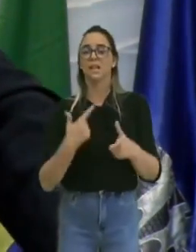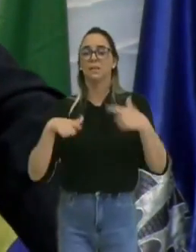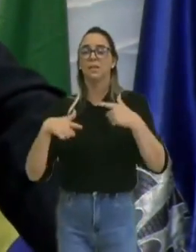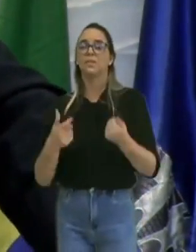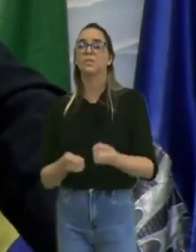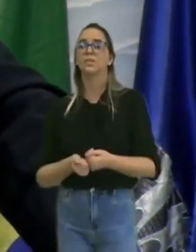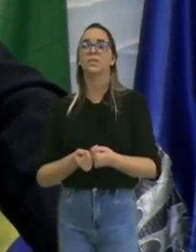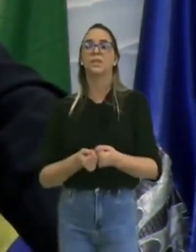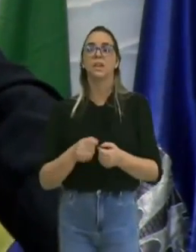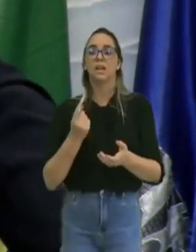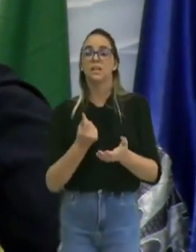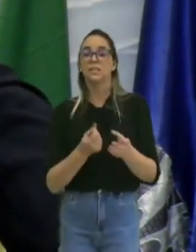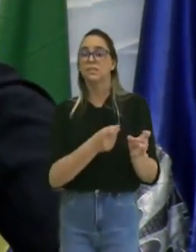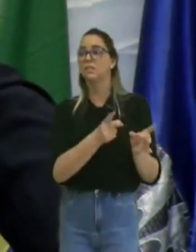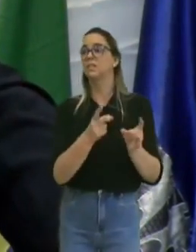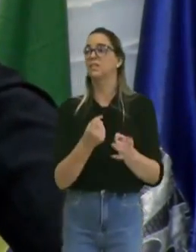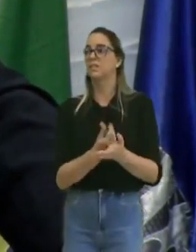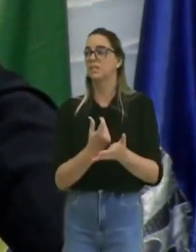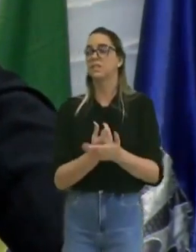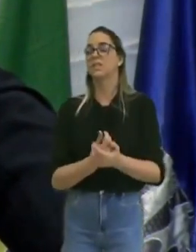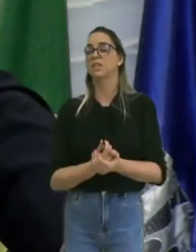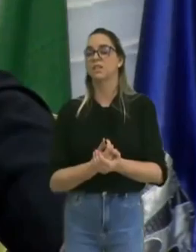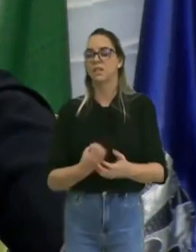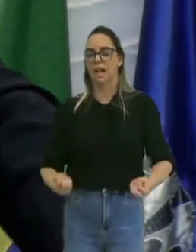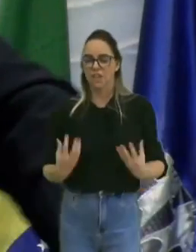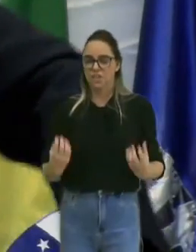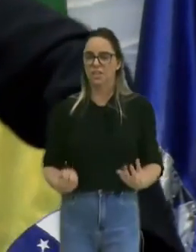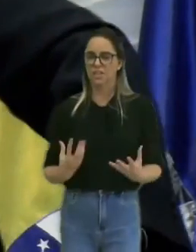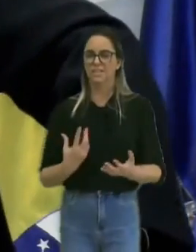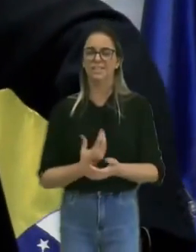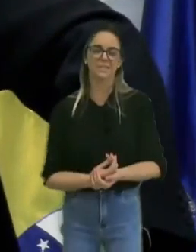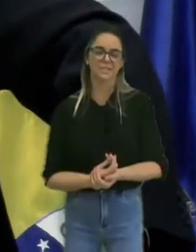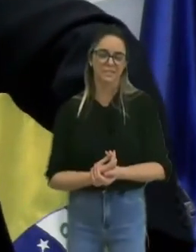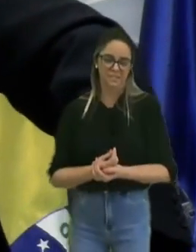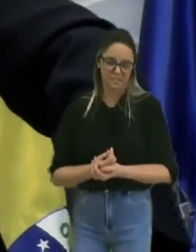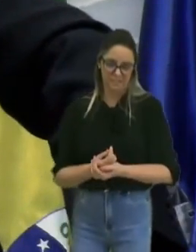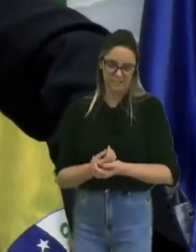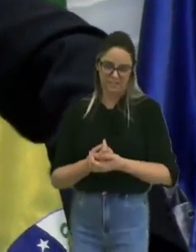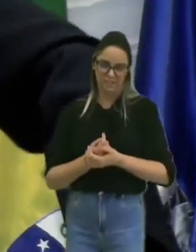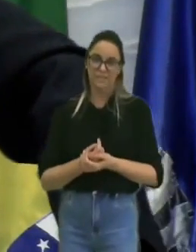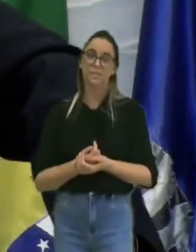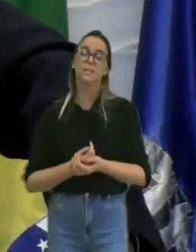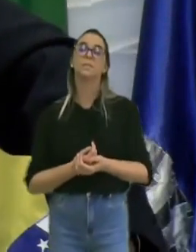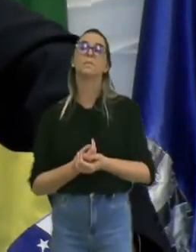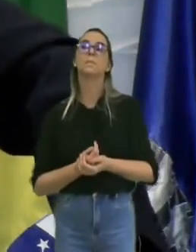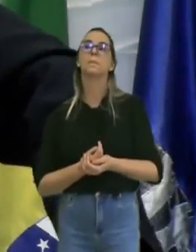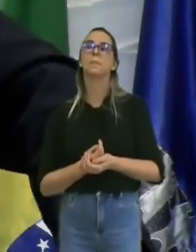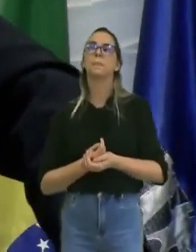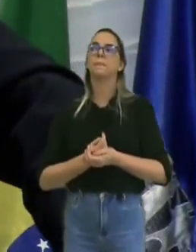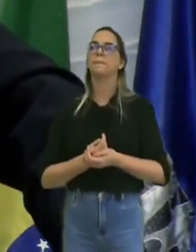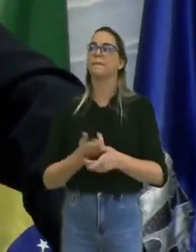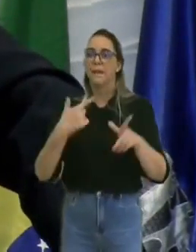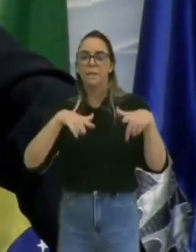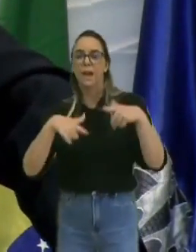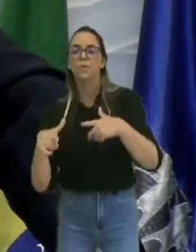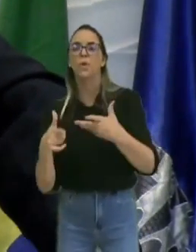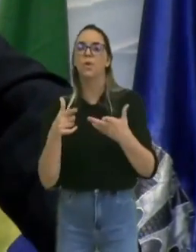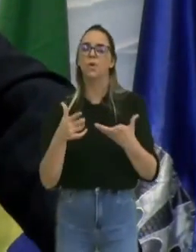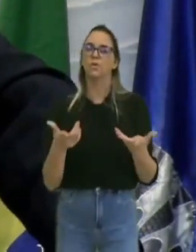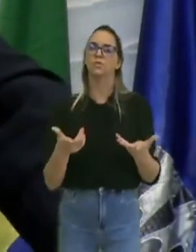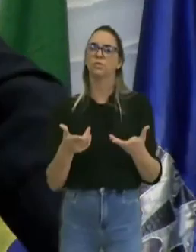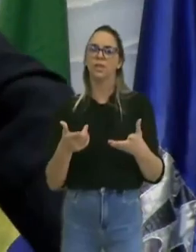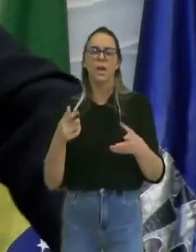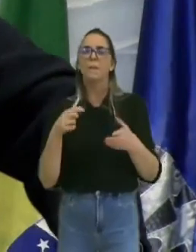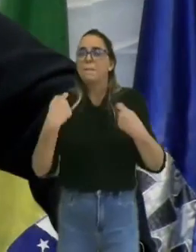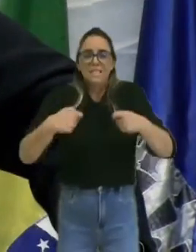safadeza. Pega seu dinheiro, Zé do Banco, Coronel Saruí. Gaste com o seu trabalhador, que esqueça o seu trabalhador. Deixa